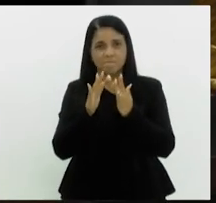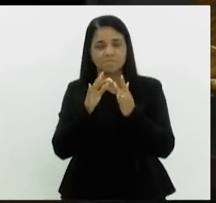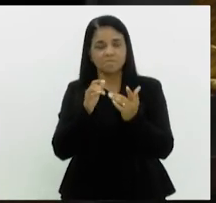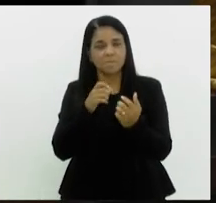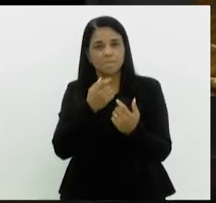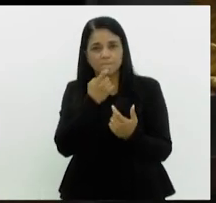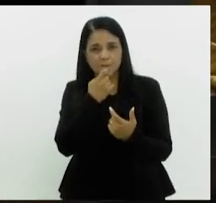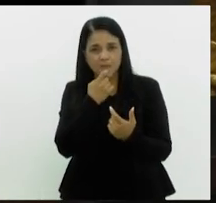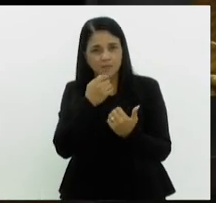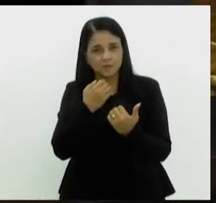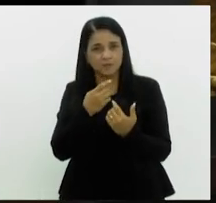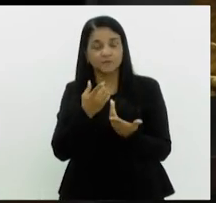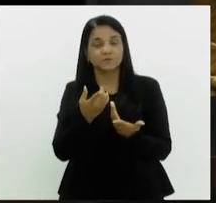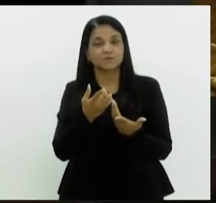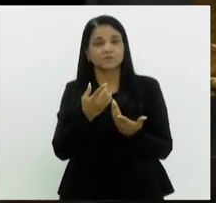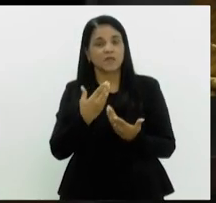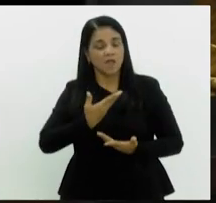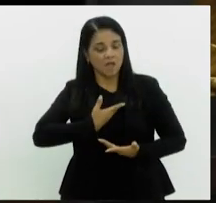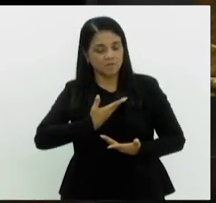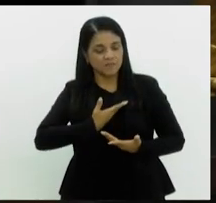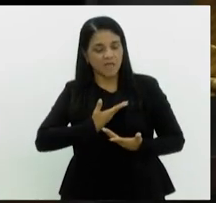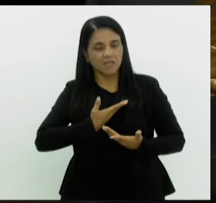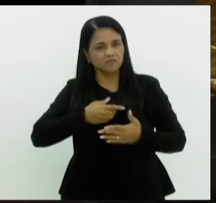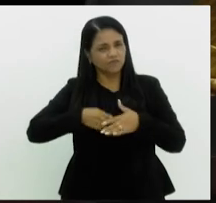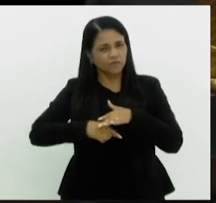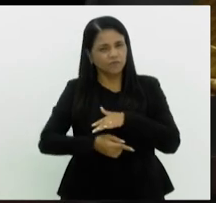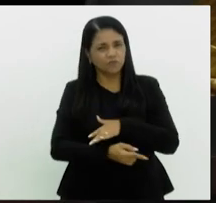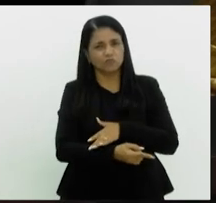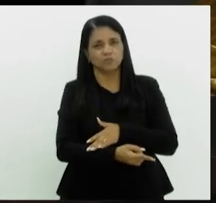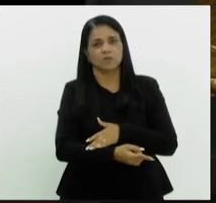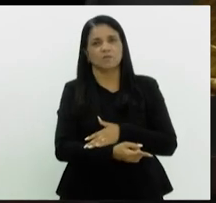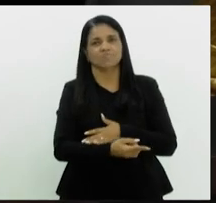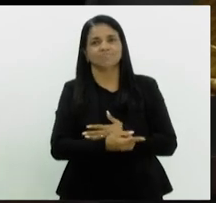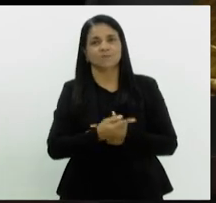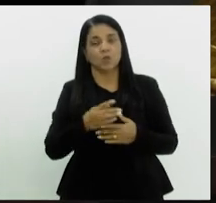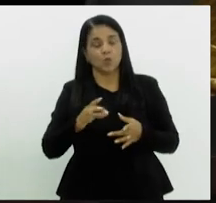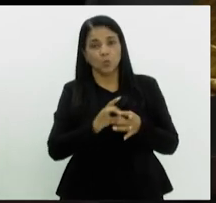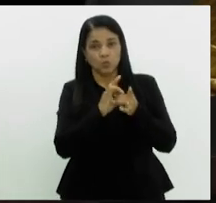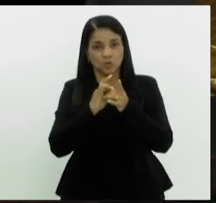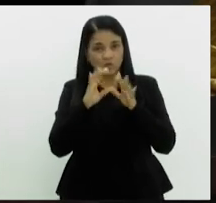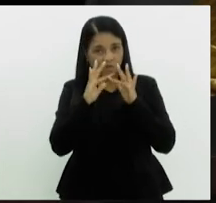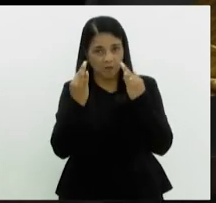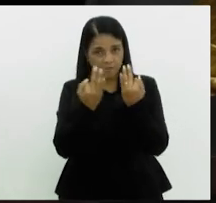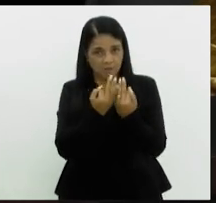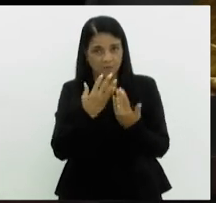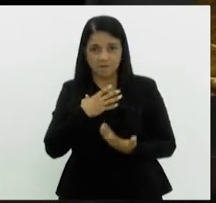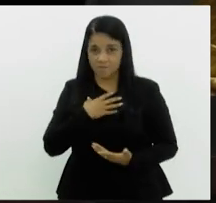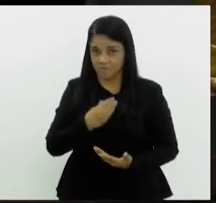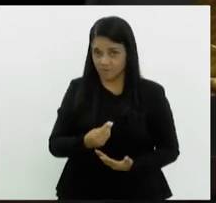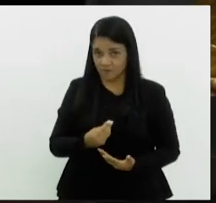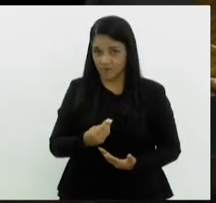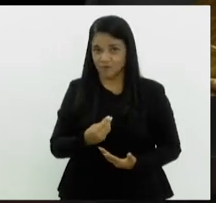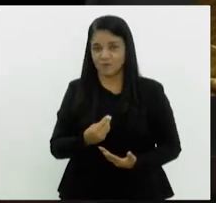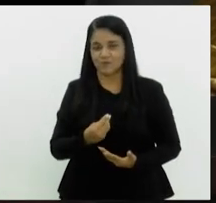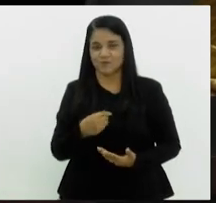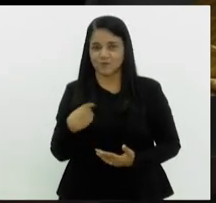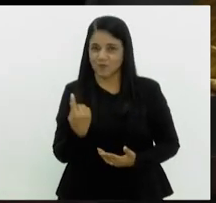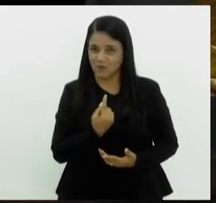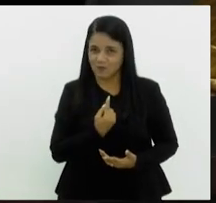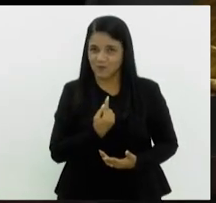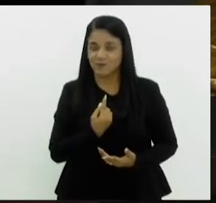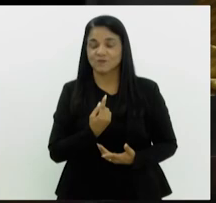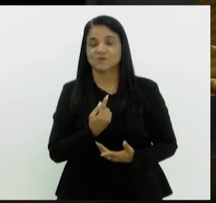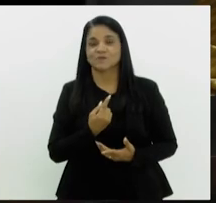nossa amizade criou profundas raízes e uniu nossas famílias e nossos filhos.